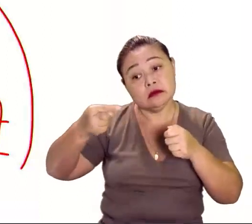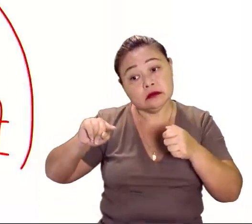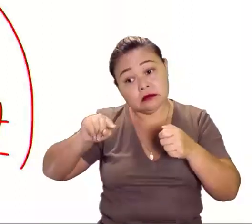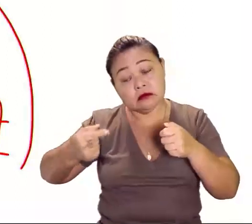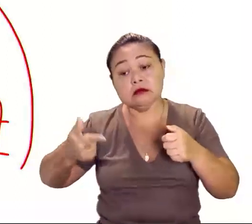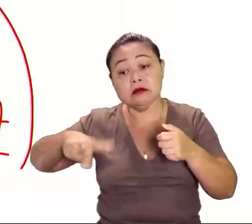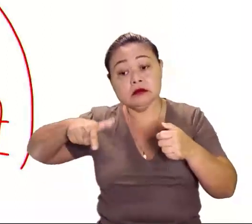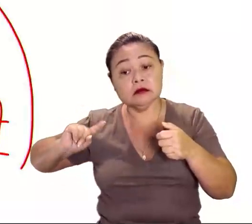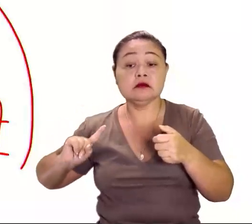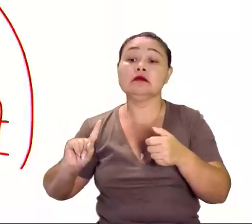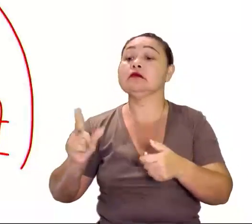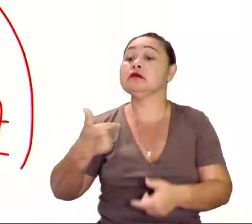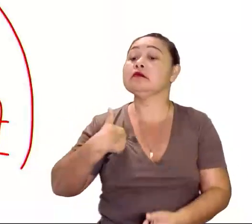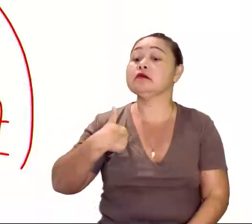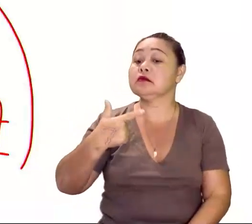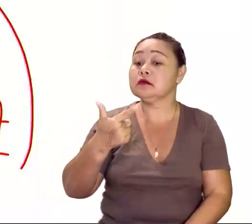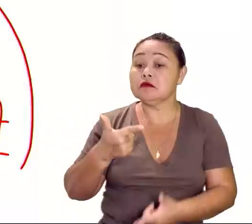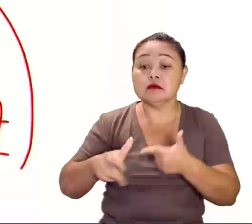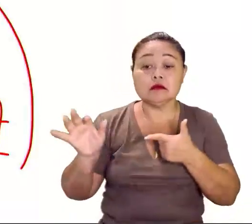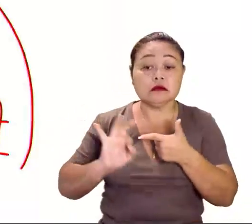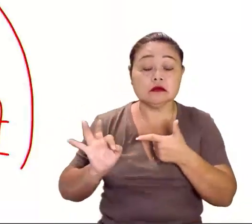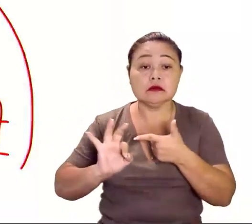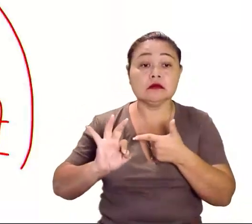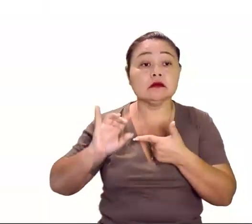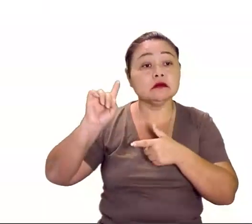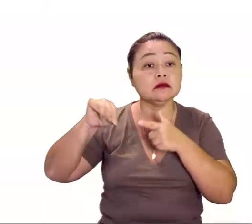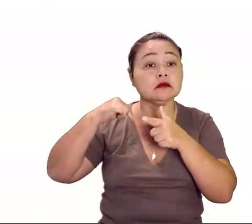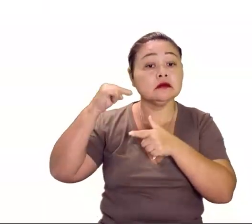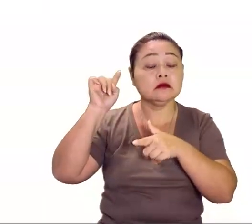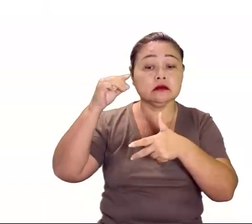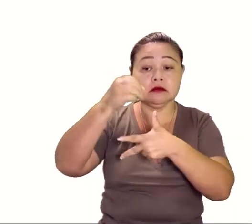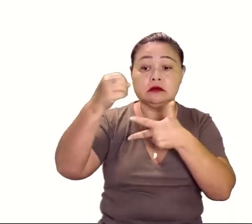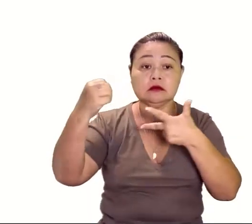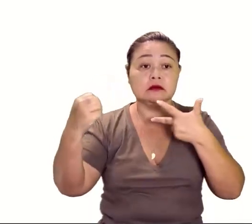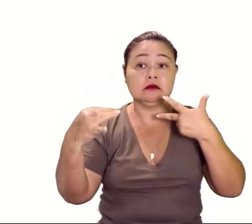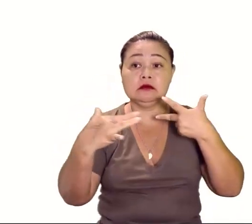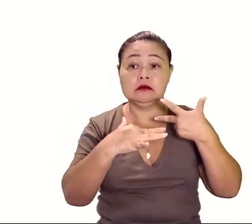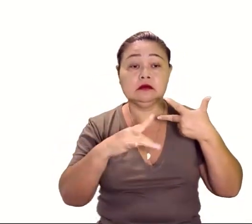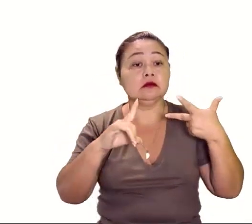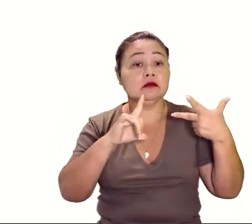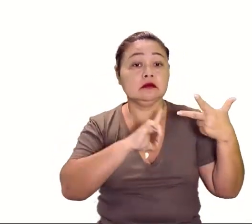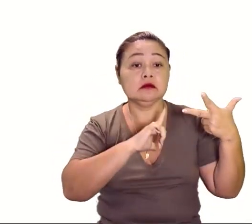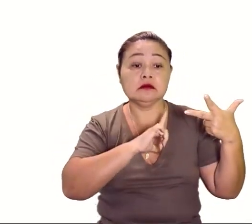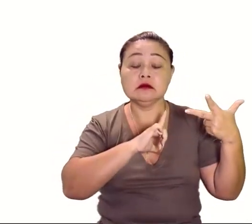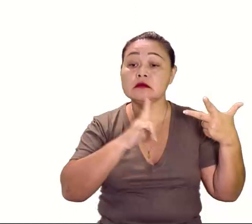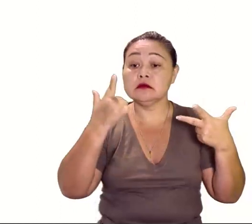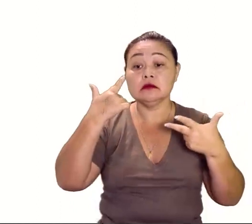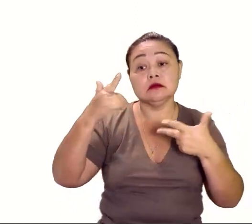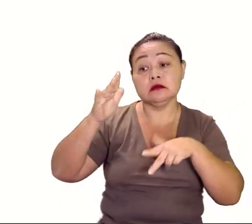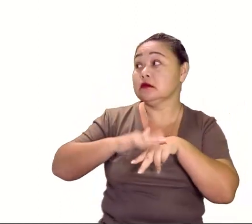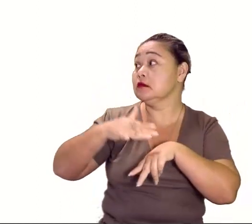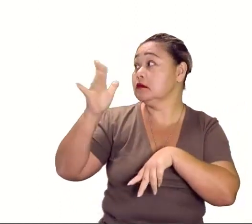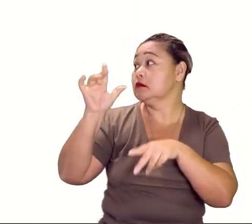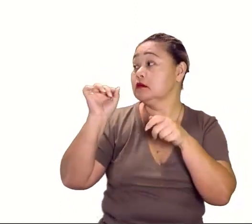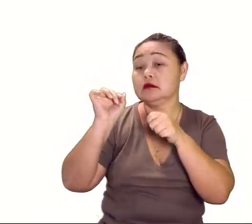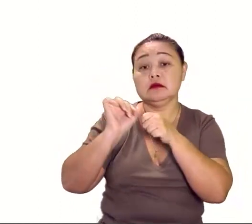lá, sem problema nenhum. Vamos rapidinho lá no Se Liga no Enem, a gente tem mais uma para fazer.